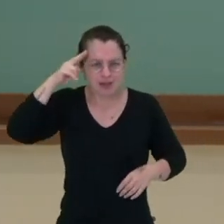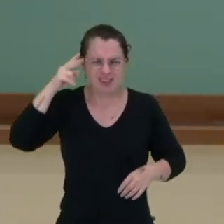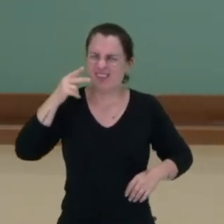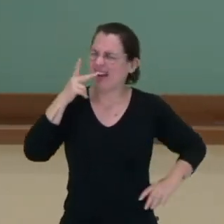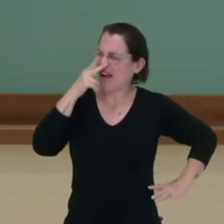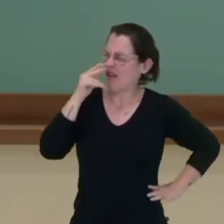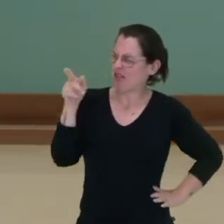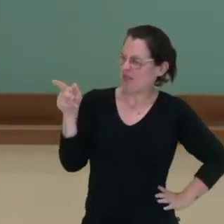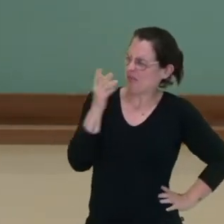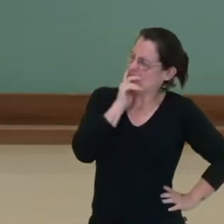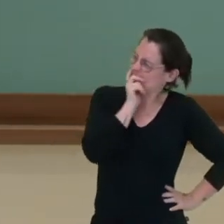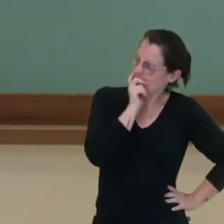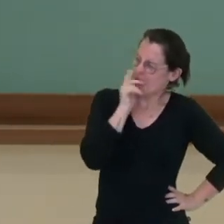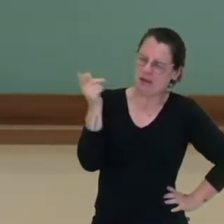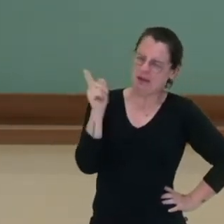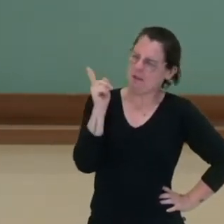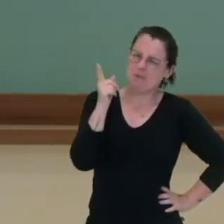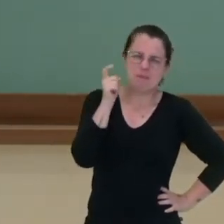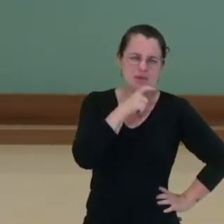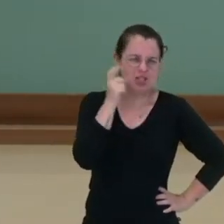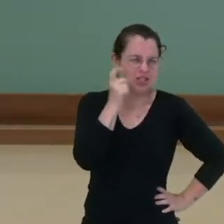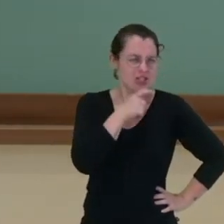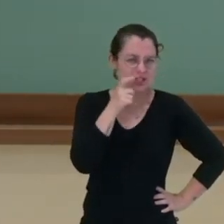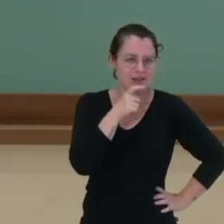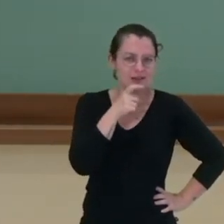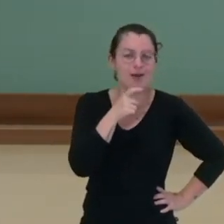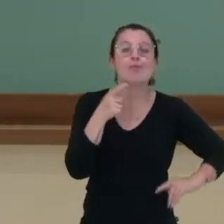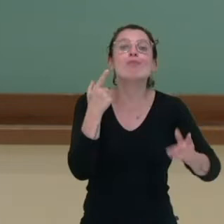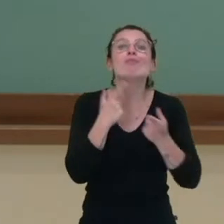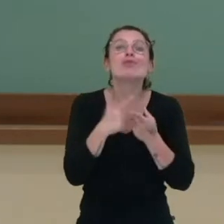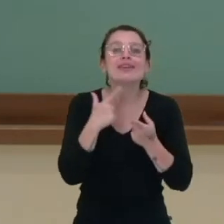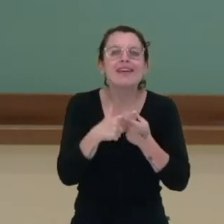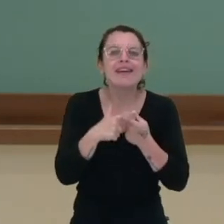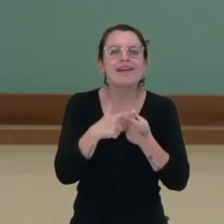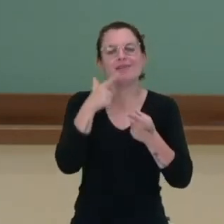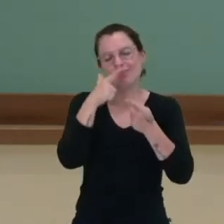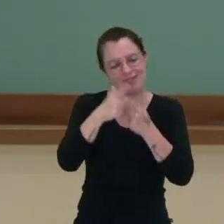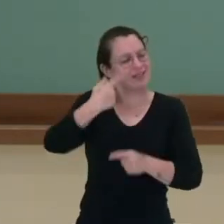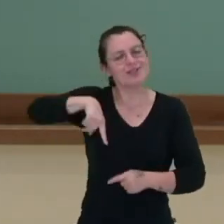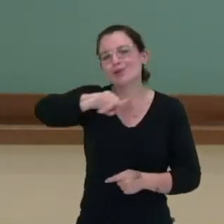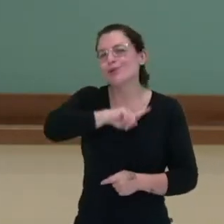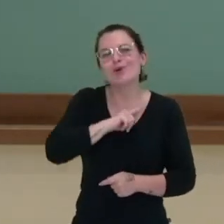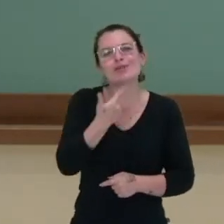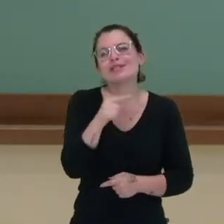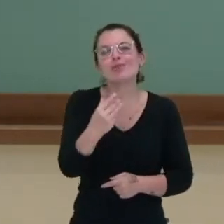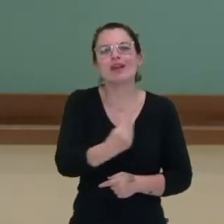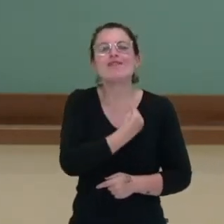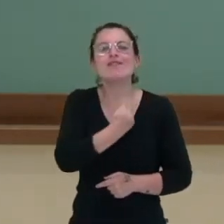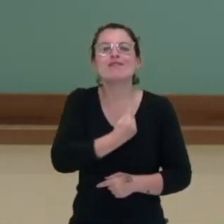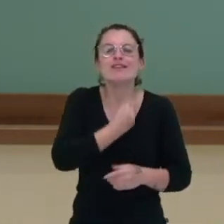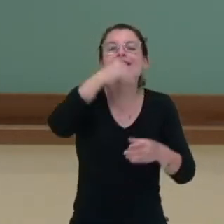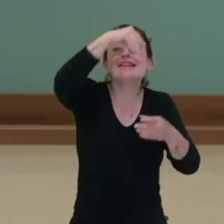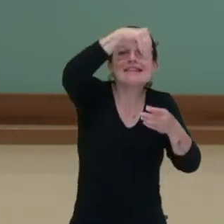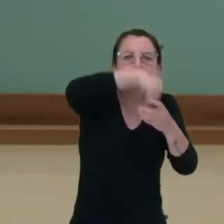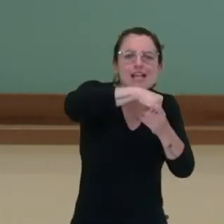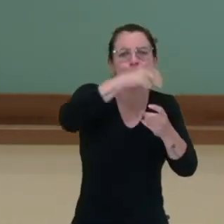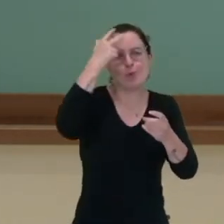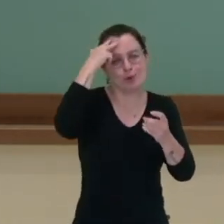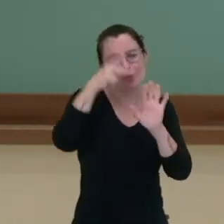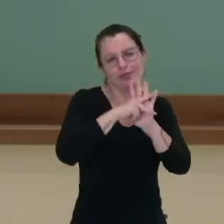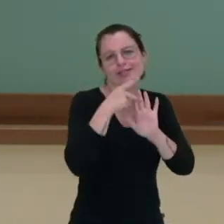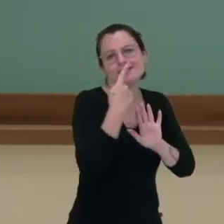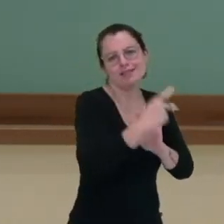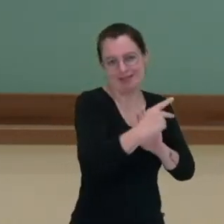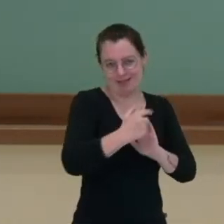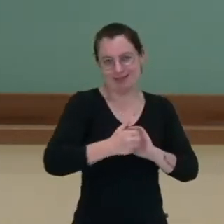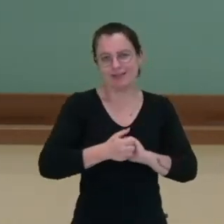não estamos inseridos na cultura onde essa história foi produzida, pode em um primeiro momento até parecer uma